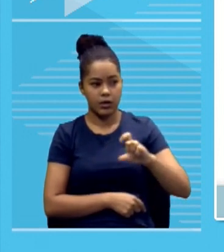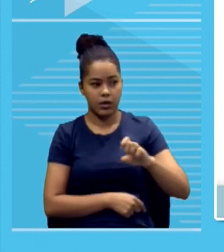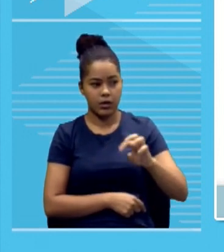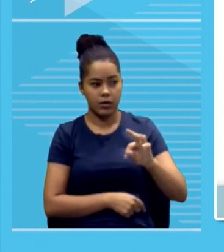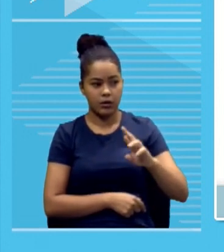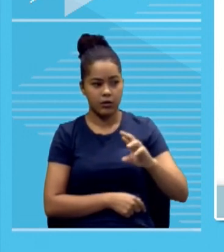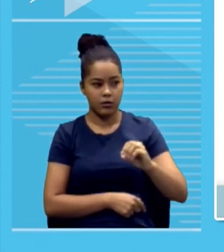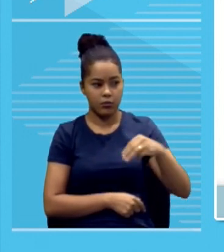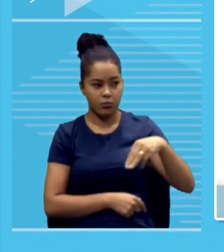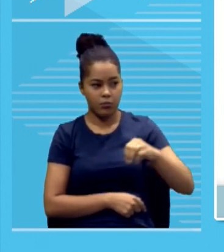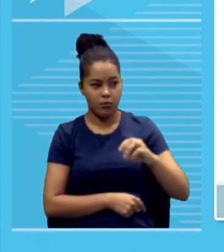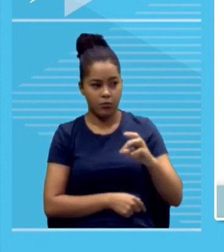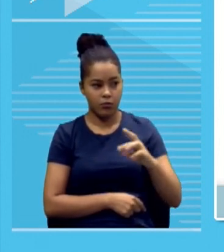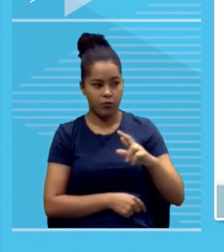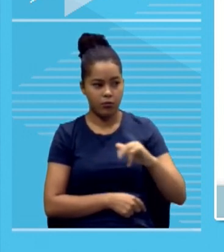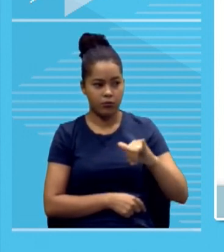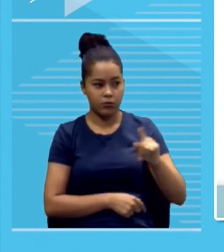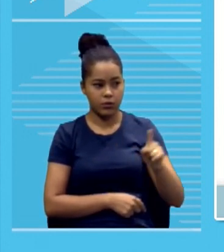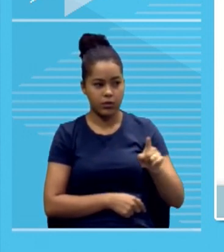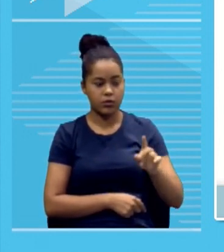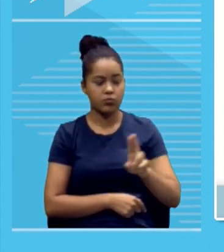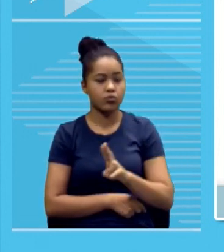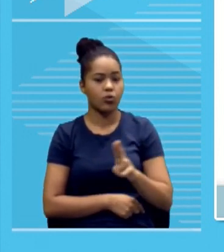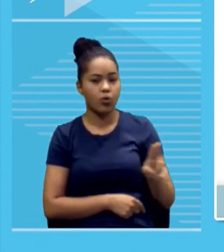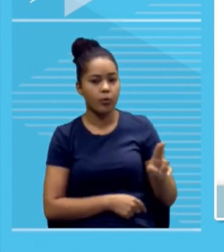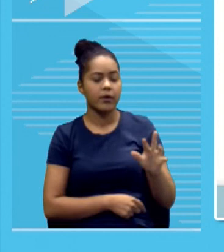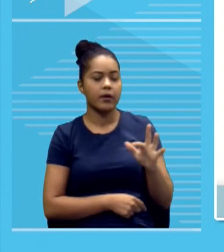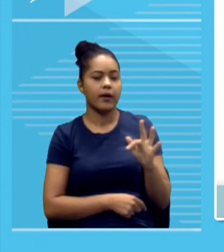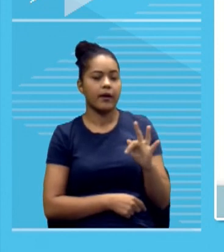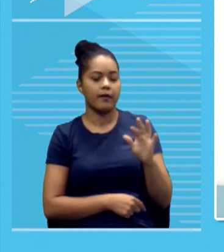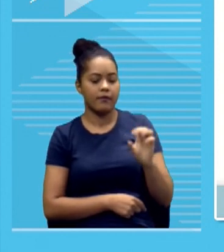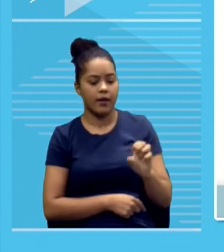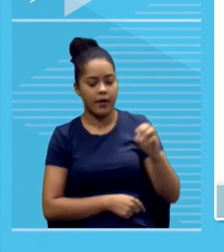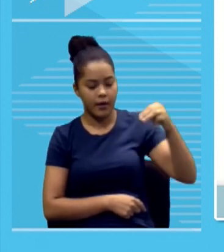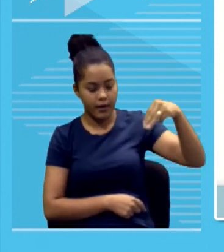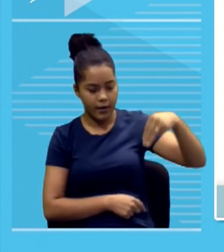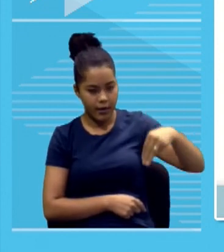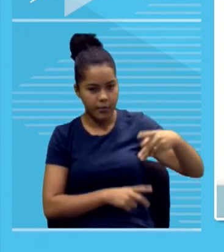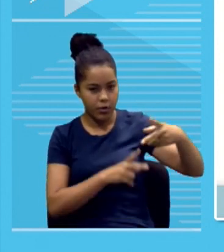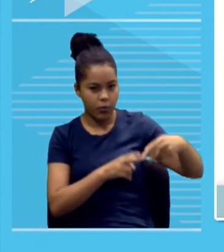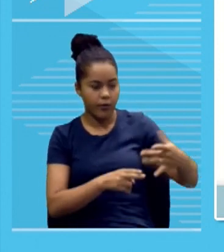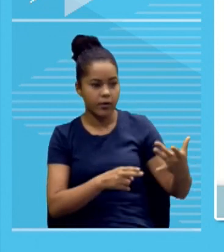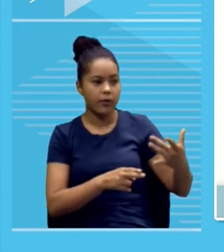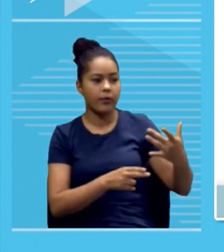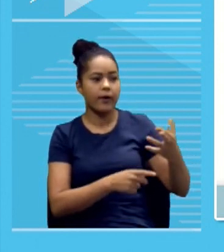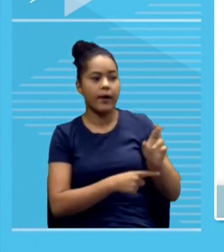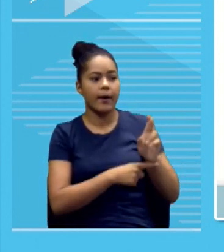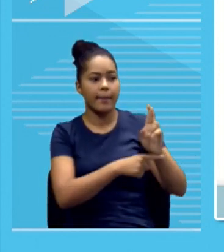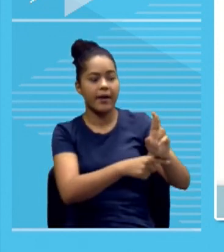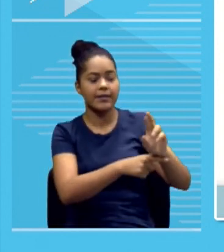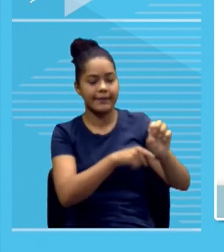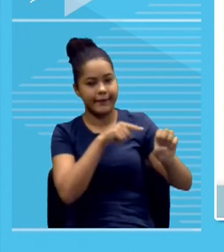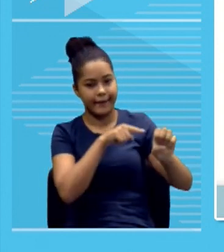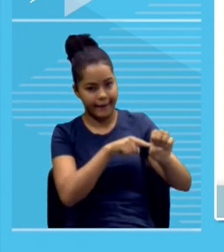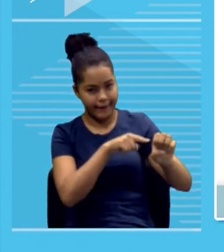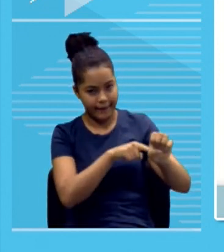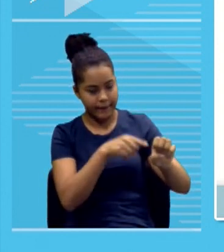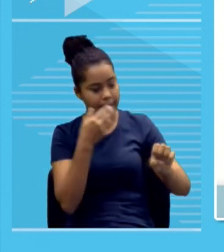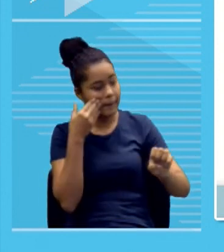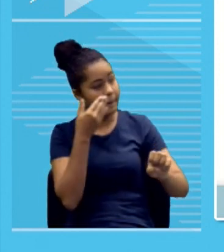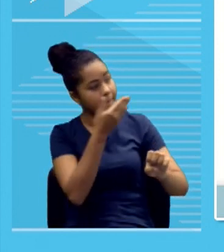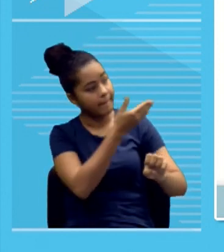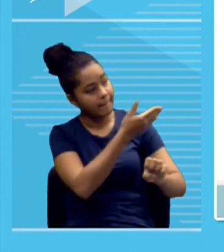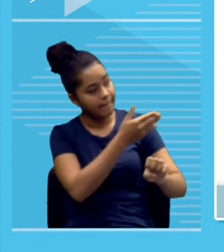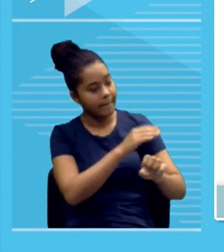F-E-M, tá bom? Simbolizado aí por esse E maiúsculo. A força eletromotriz, a FEM do sistema, ela